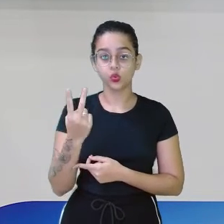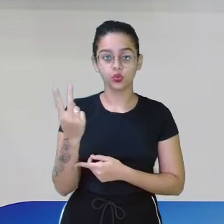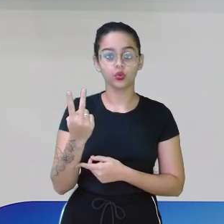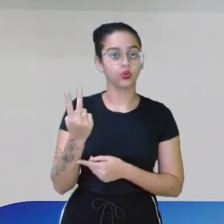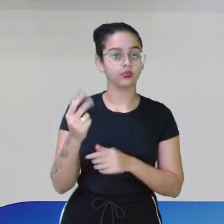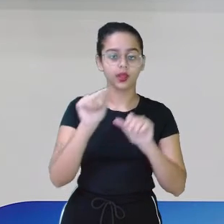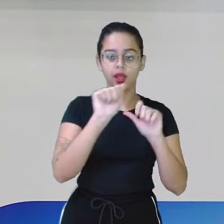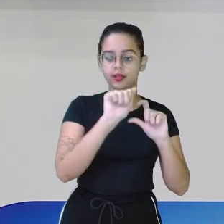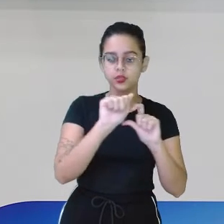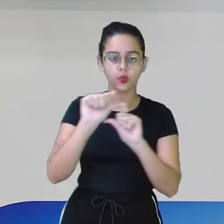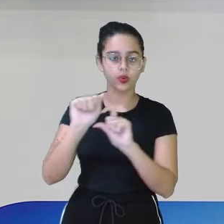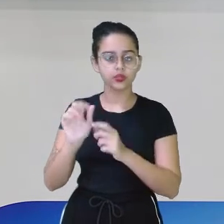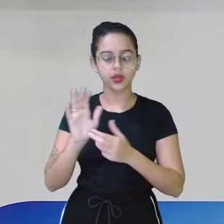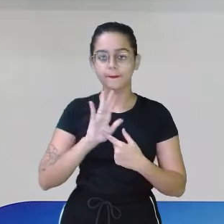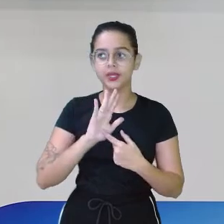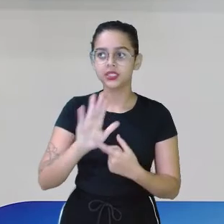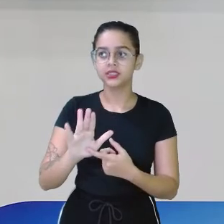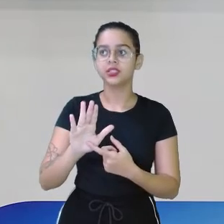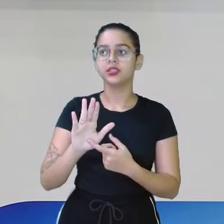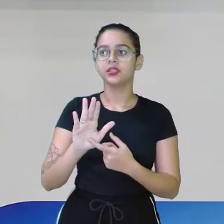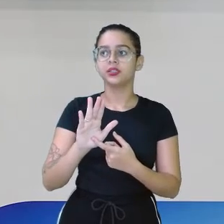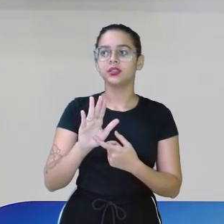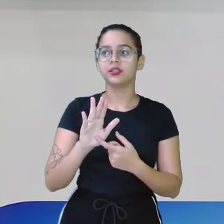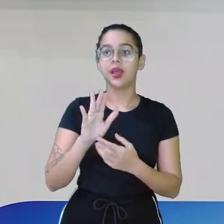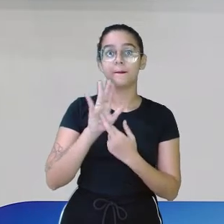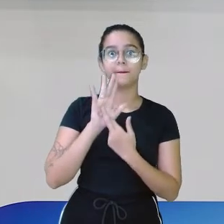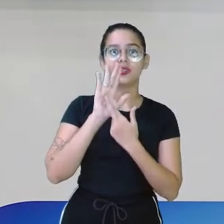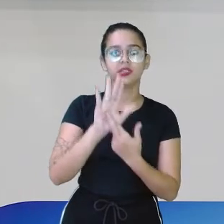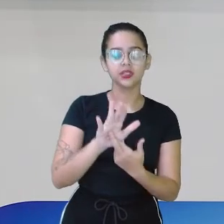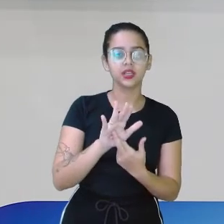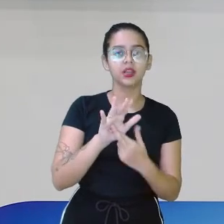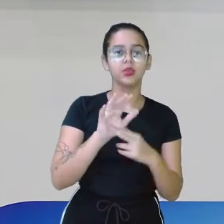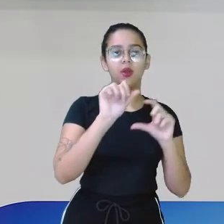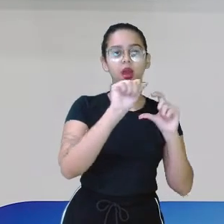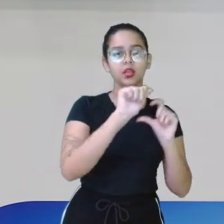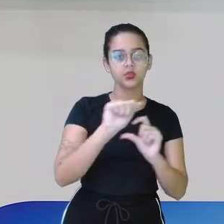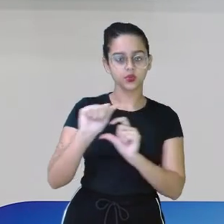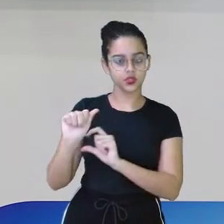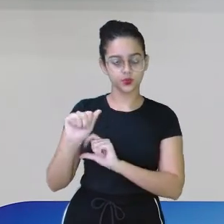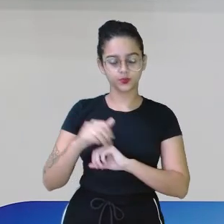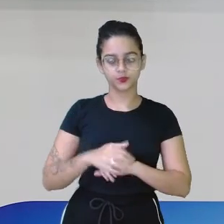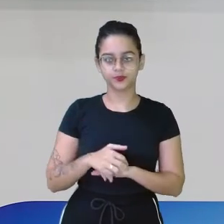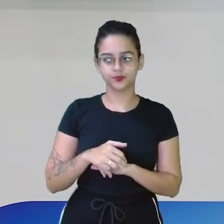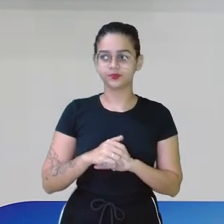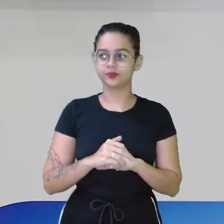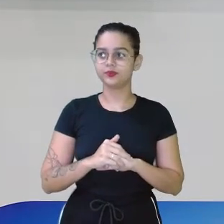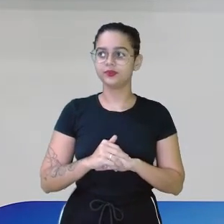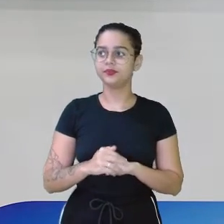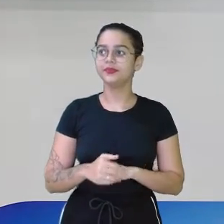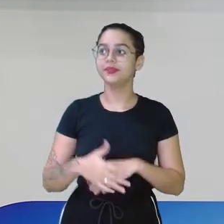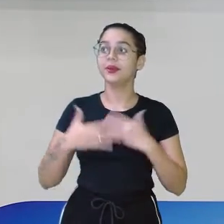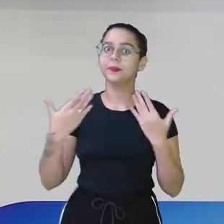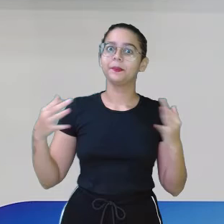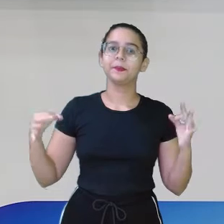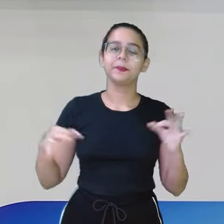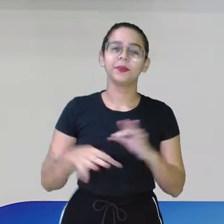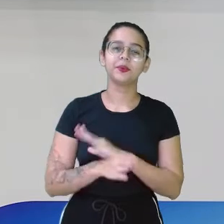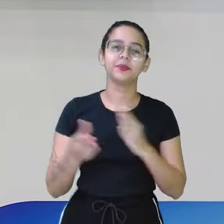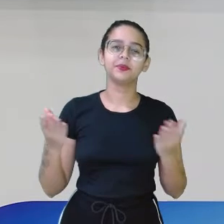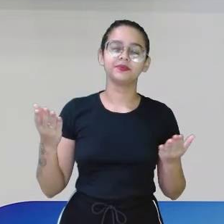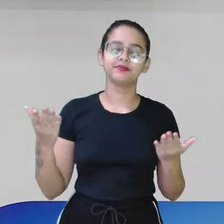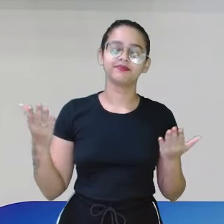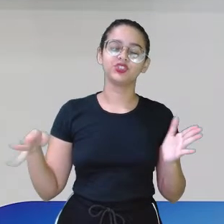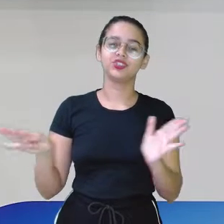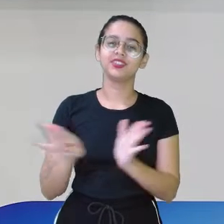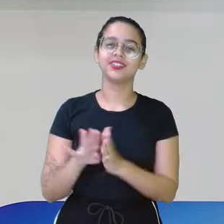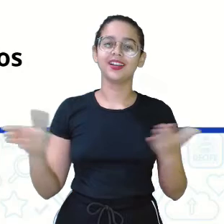alelos ali apresentando como representados, né, por azinho, azinho, tá certo? Então, pronto, professora Vanessa, chegamos